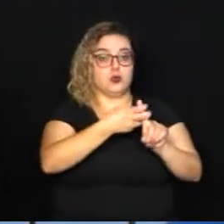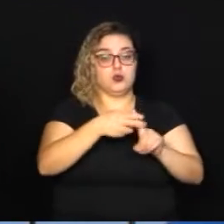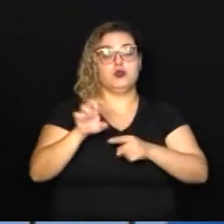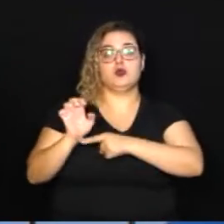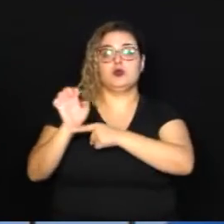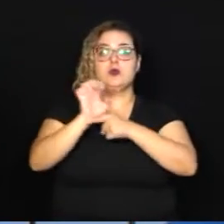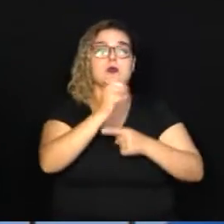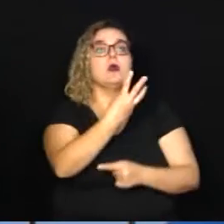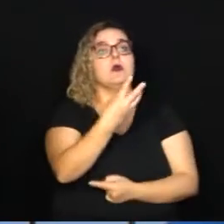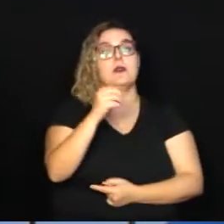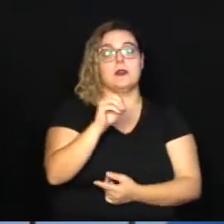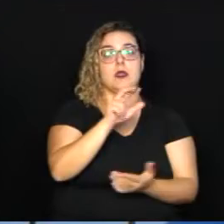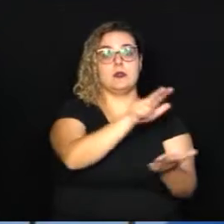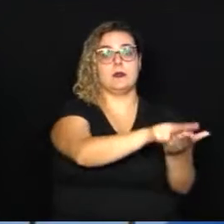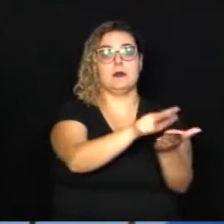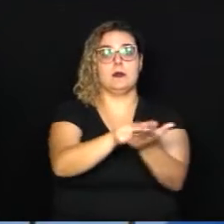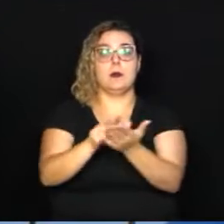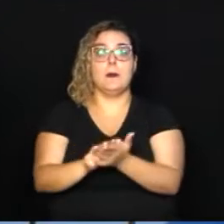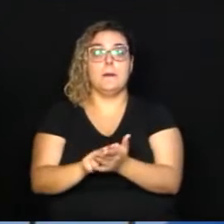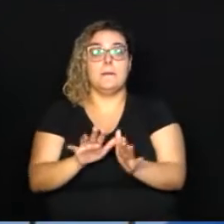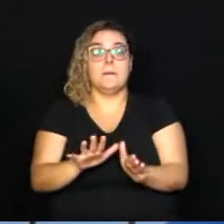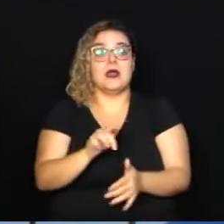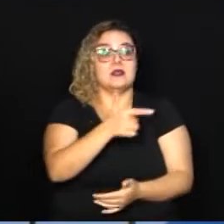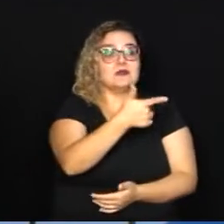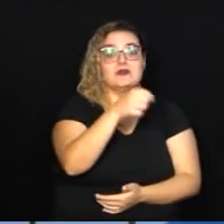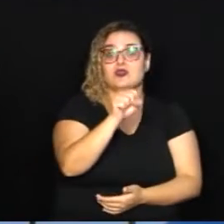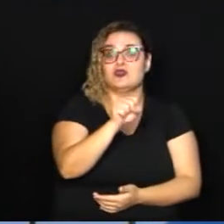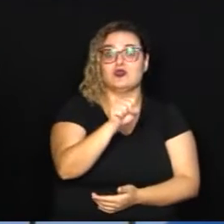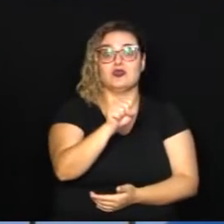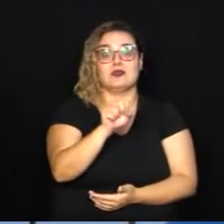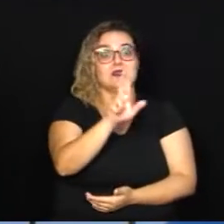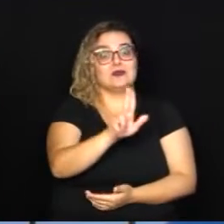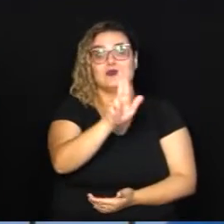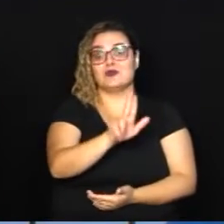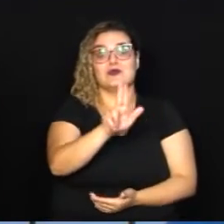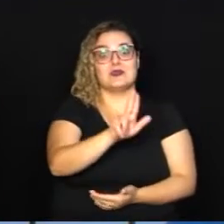leitos disponíveis, dos quais 28 ocupados,